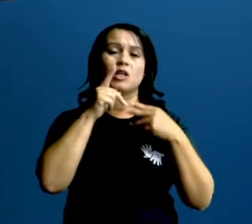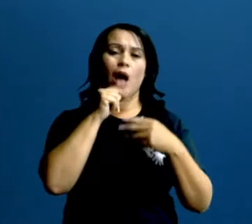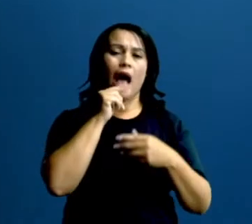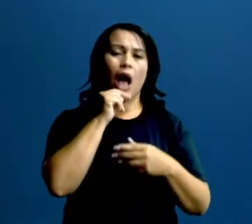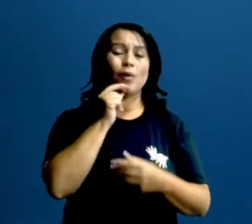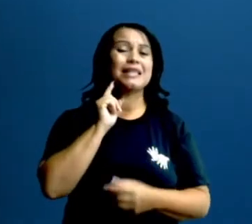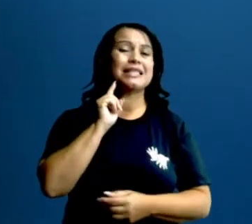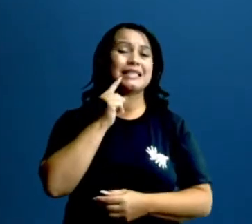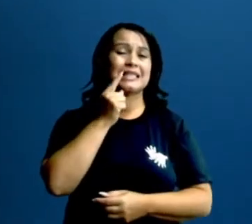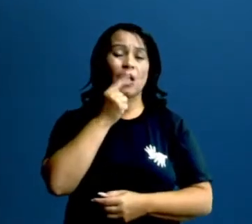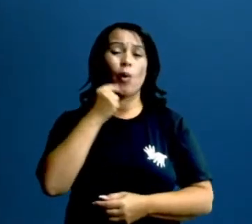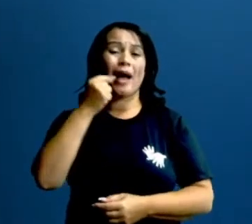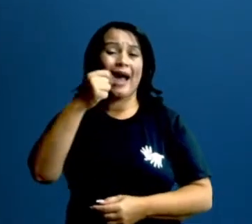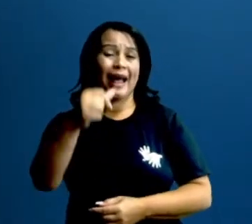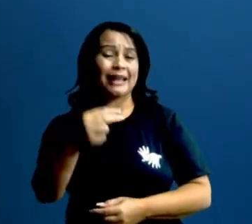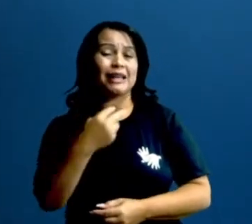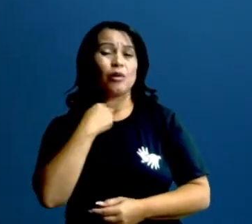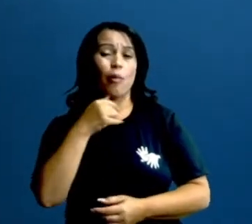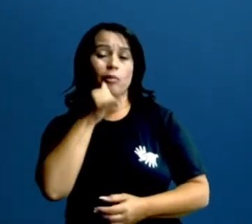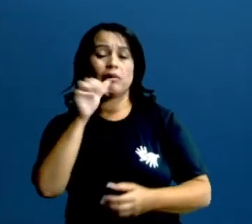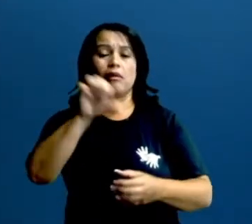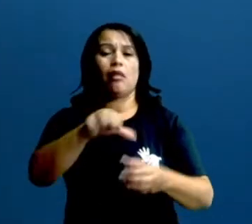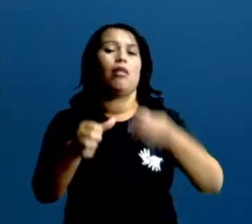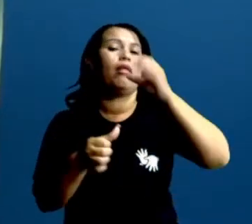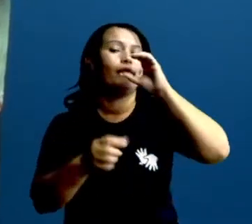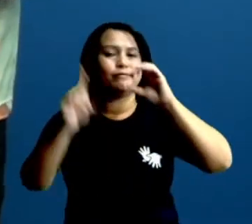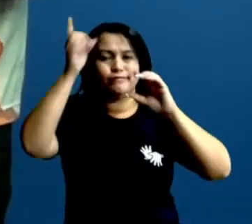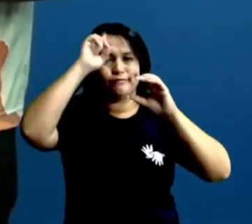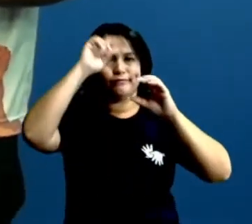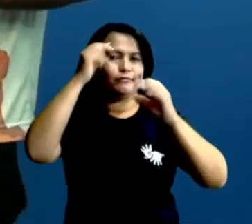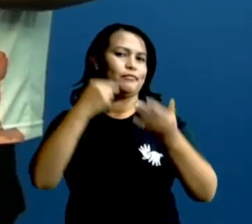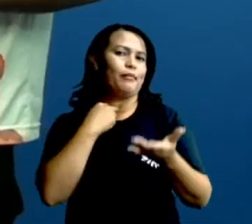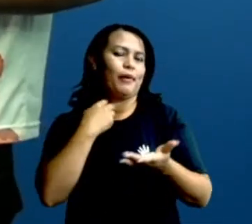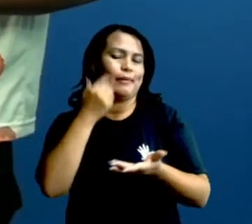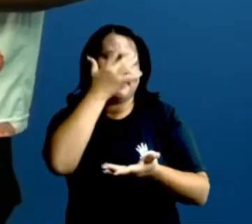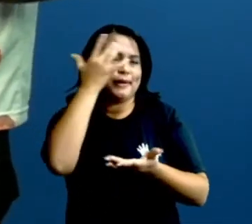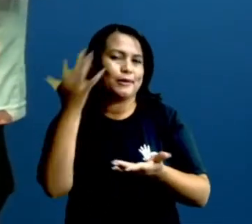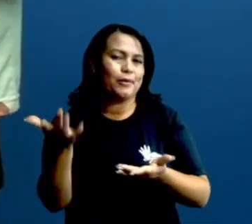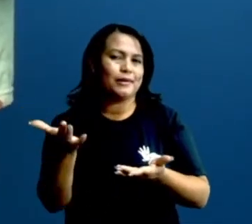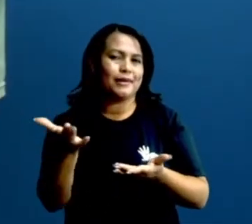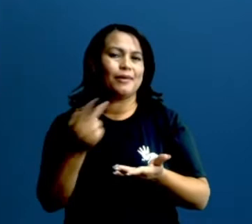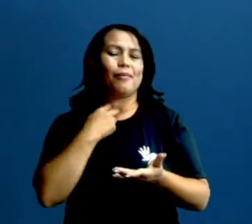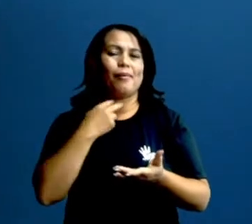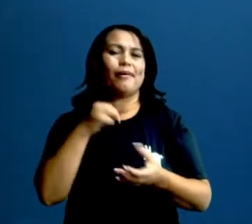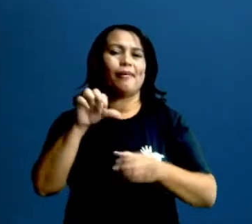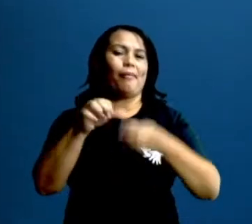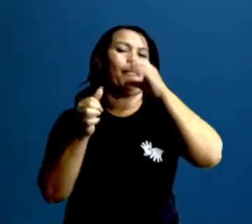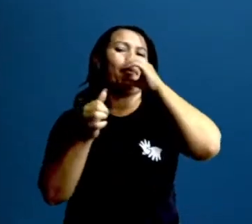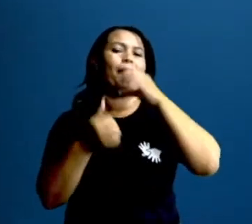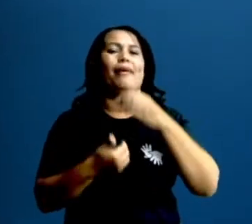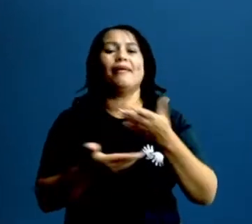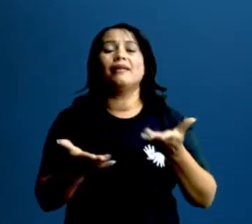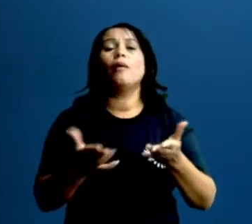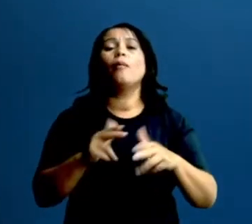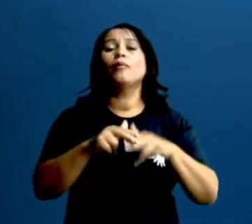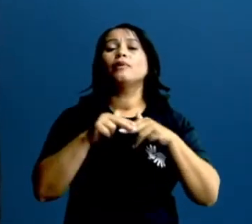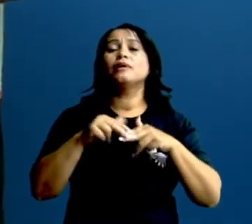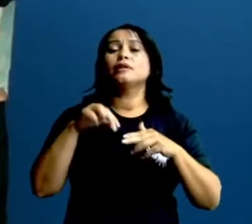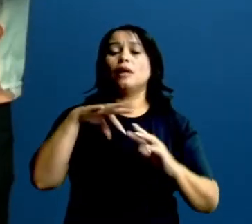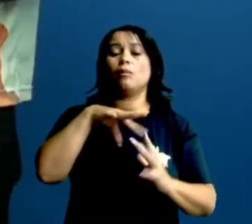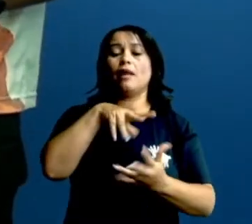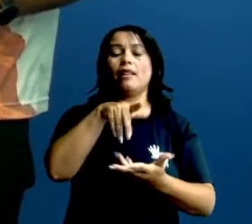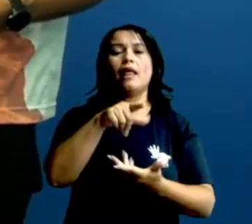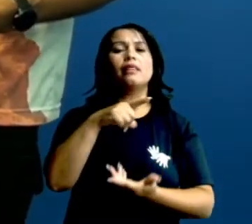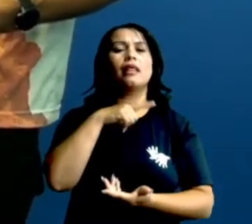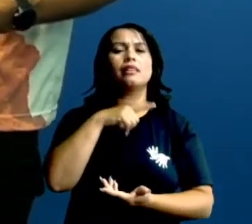água potável, não é uma água que pode ser consumida diretamente pelos seres humanos. Por isso, apesar de nosso planeta ser muito rico